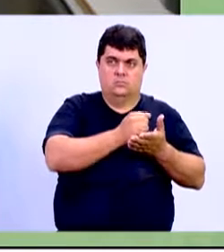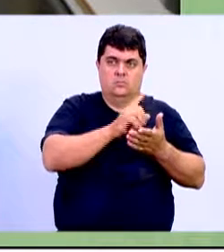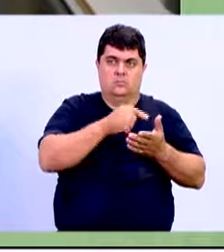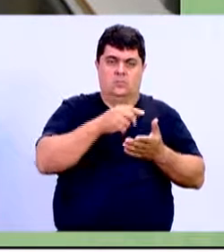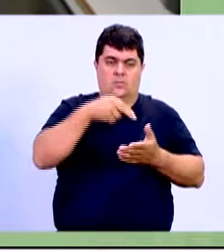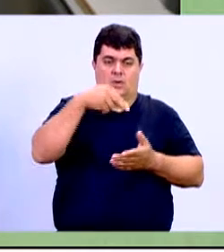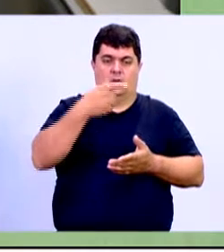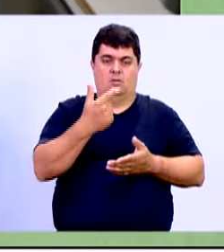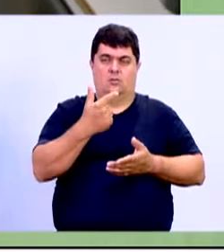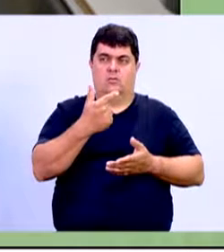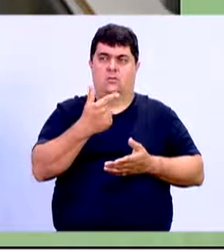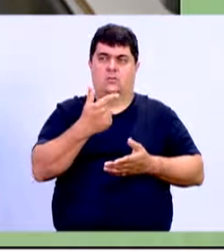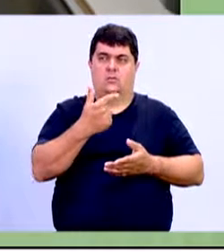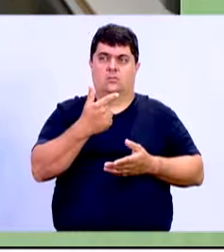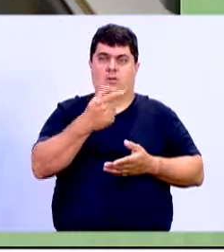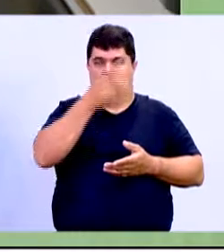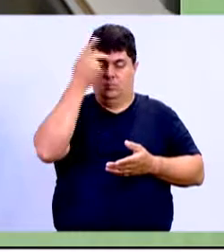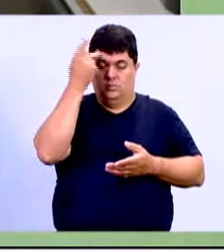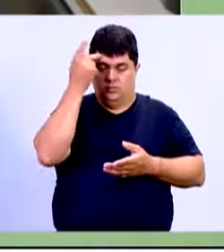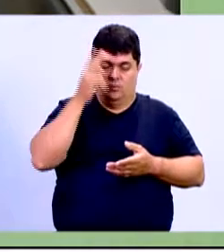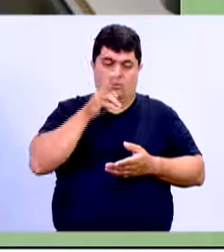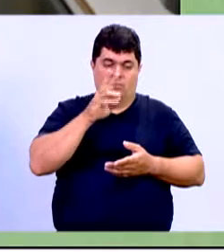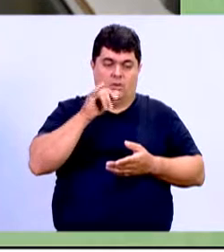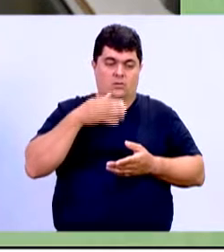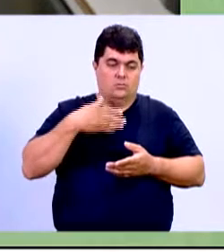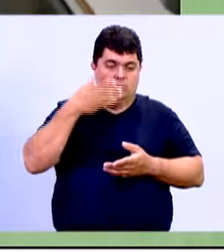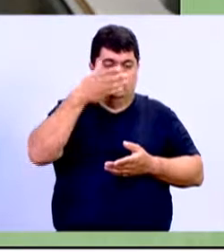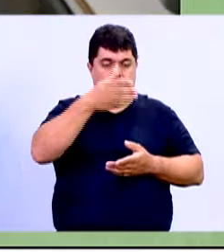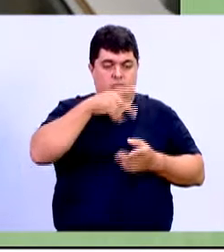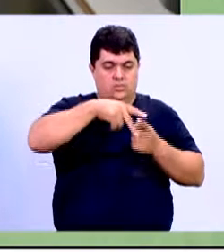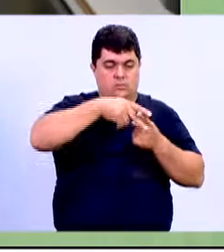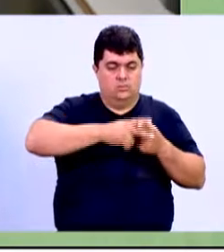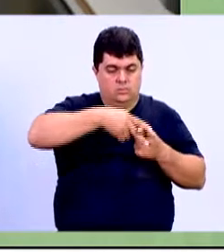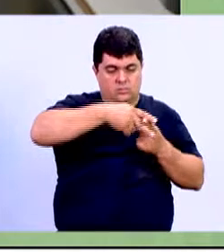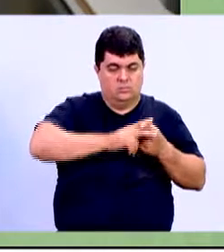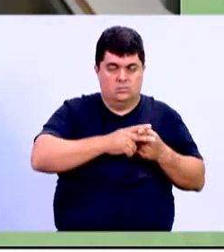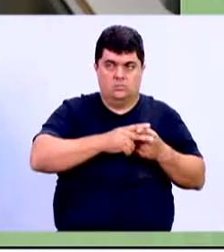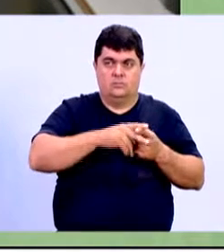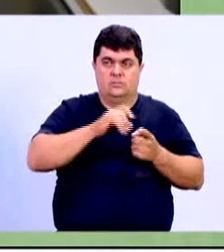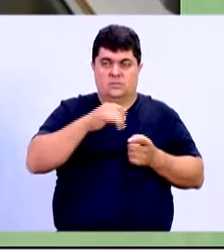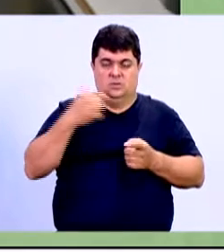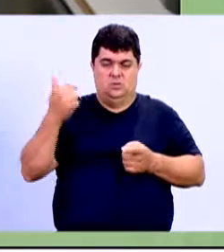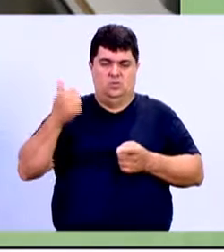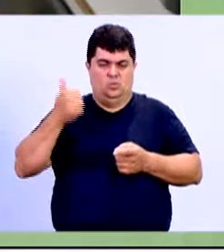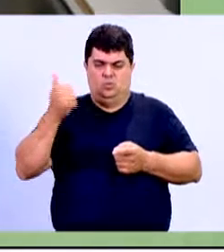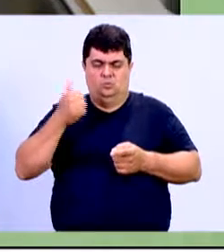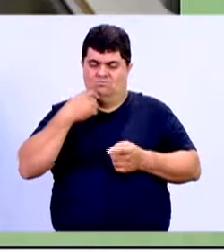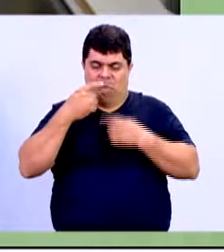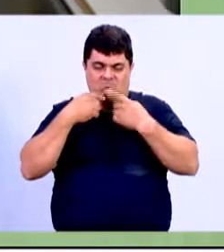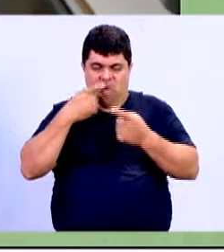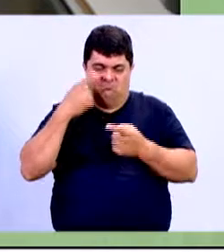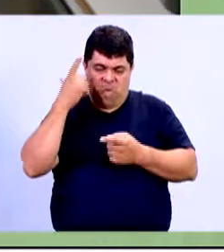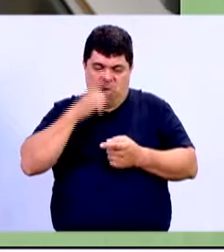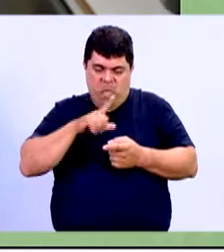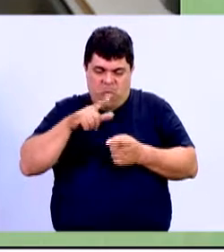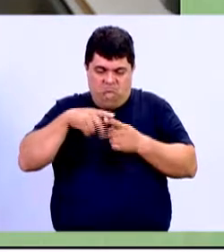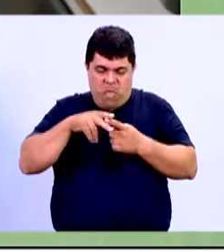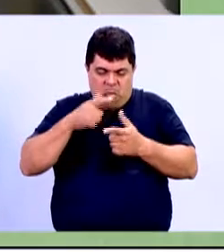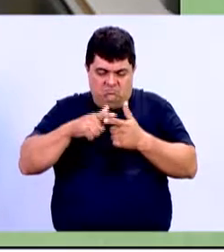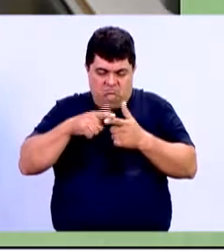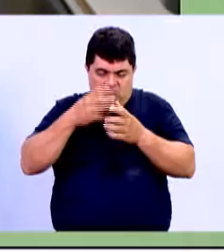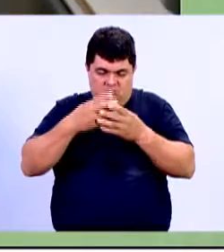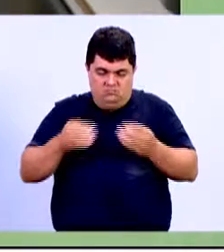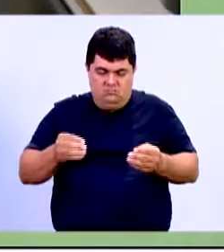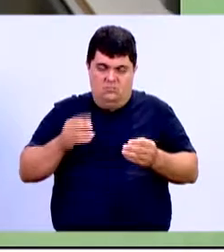atendimento nível 2. É aquele pessoal, como eu tinha falado anteriormente, que quando o nível 1 não consegue resolver o problema